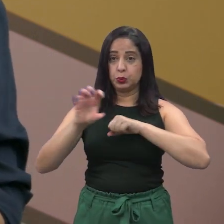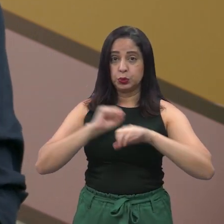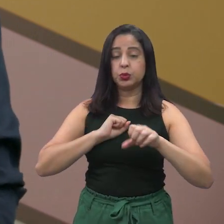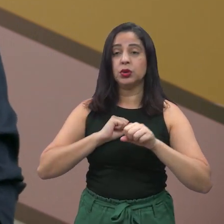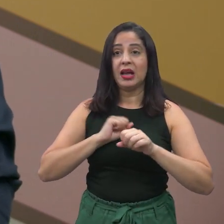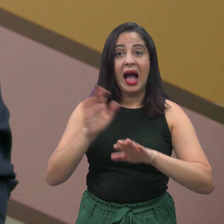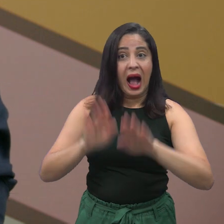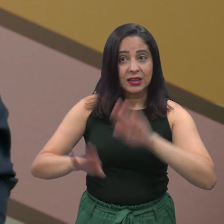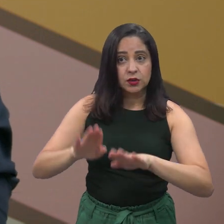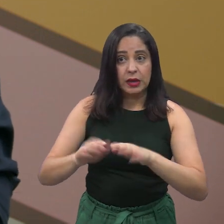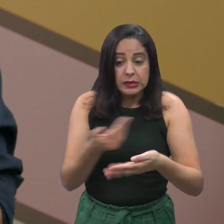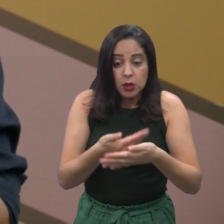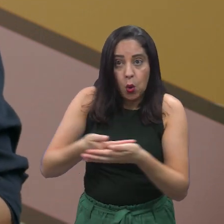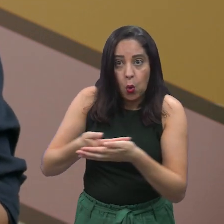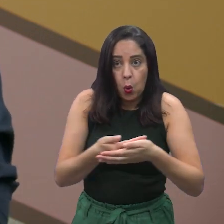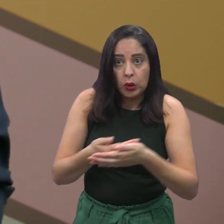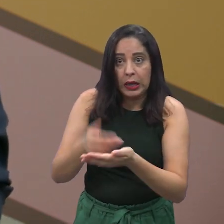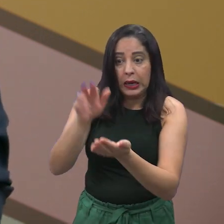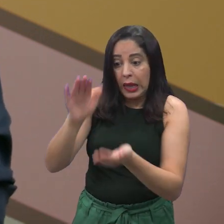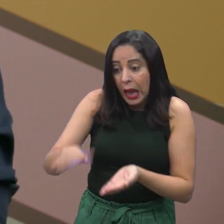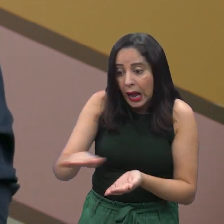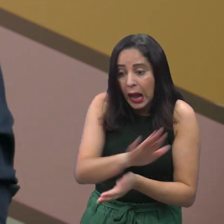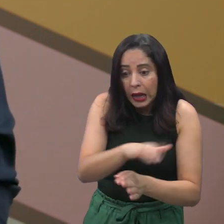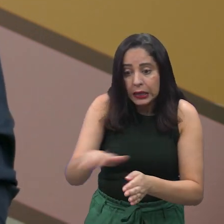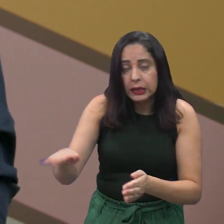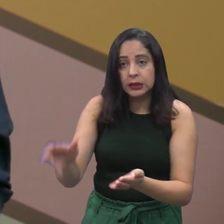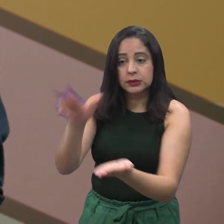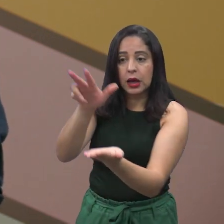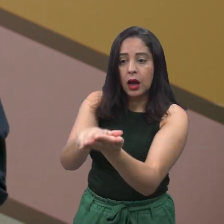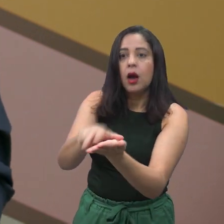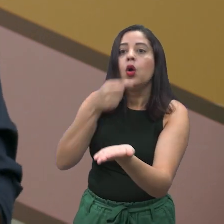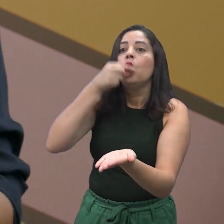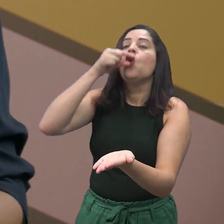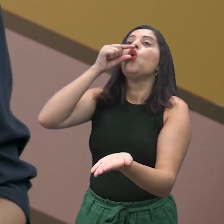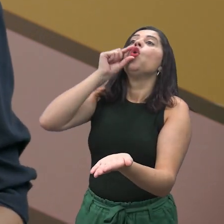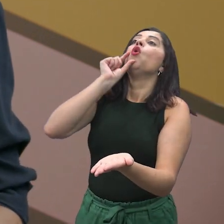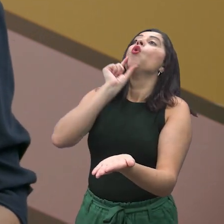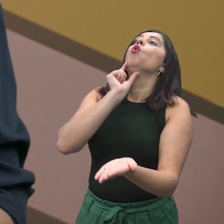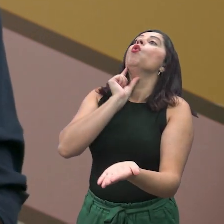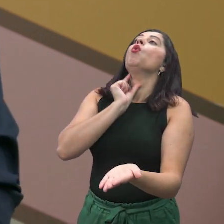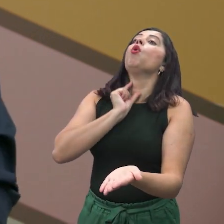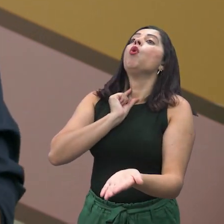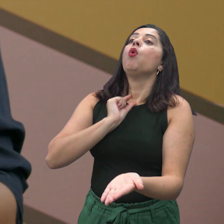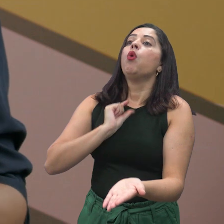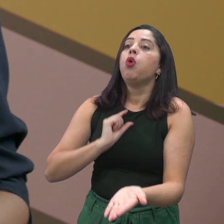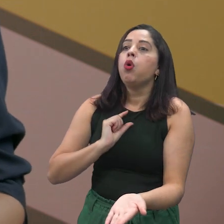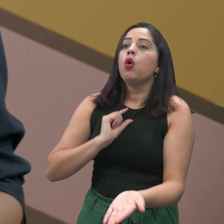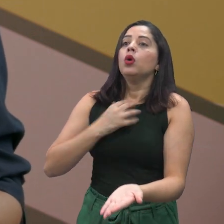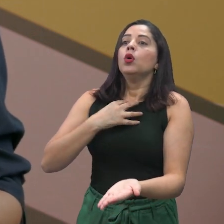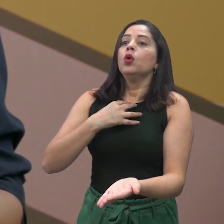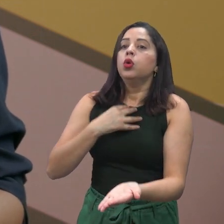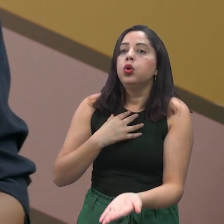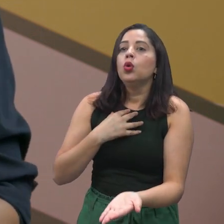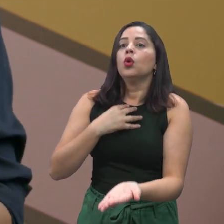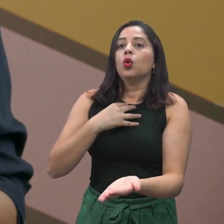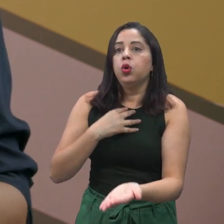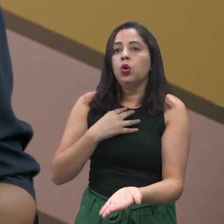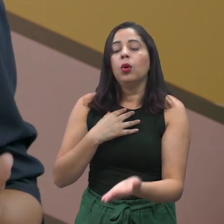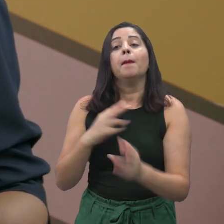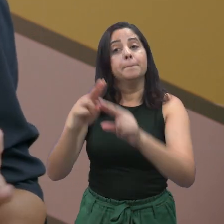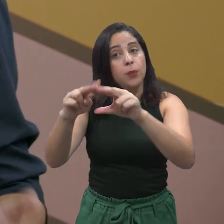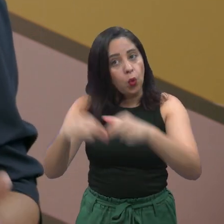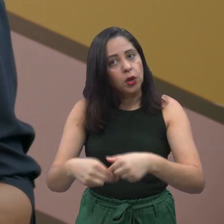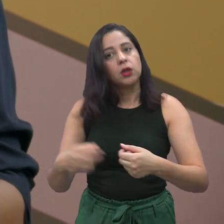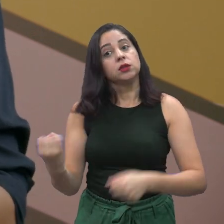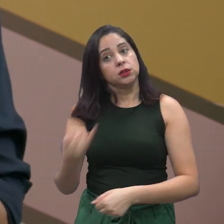vezes, entubar essa criança quando a criança chega nessa situação. Então, para evitar-se isso, já chegamos com essa